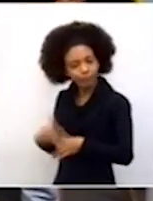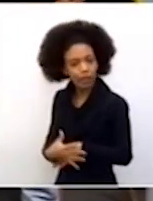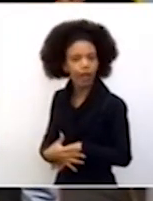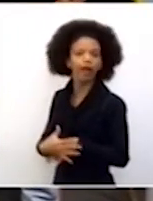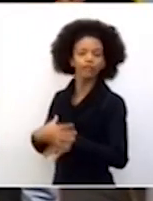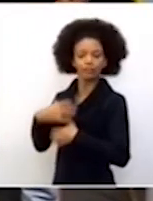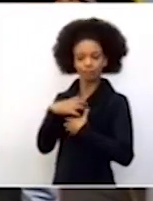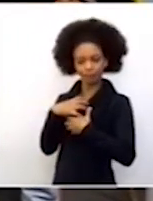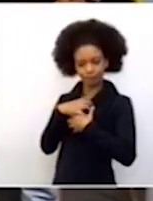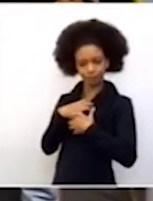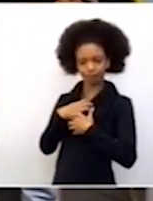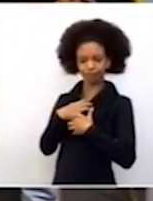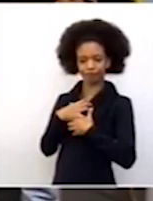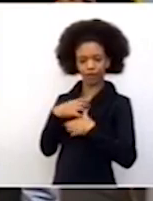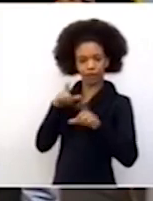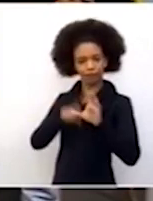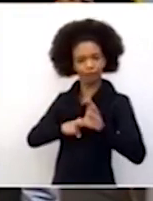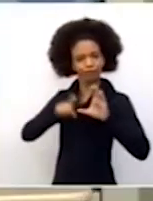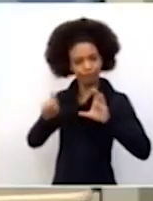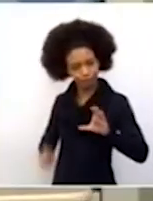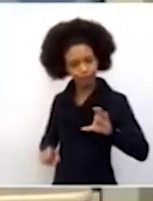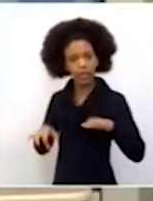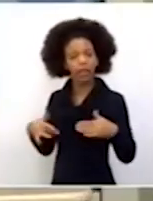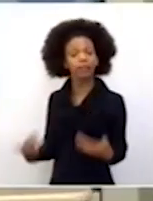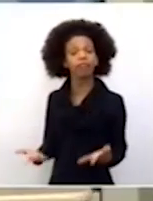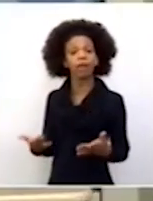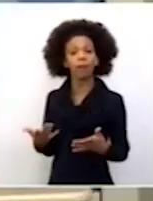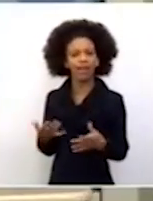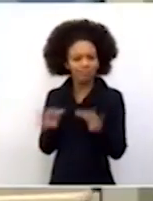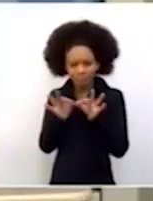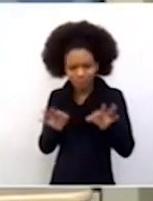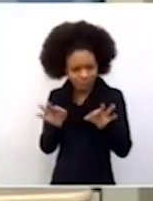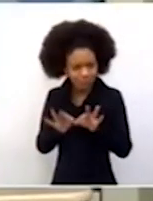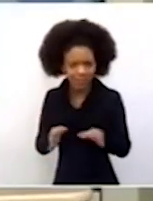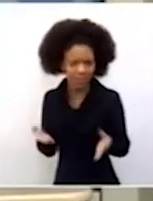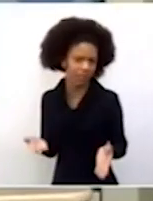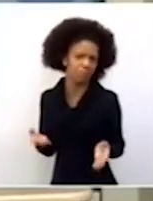como uma atividade, que nem a professora Denise falou, tão simples, isso pode aflorar muitas